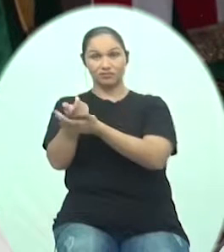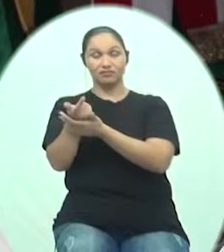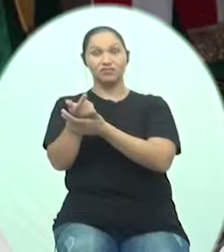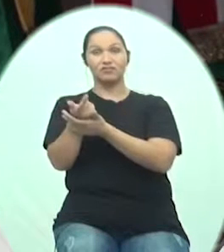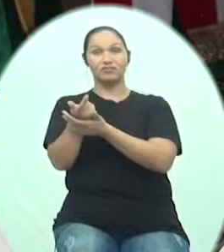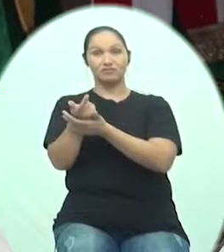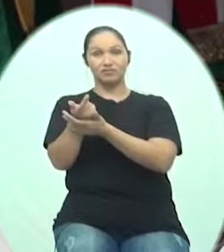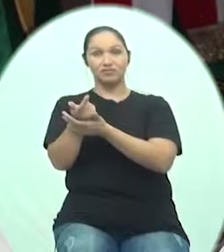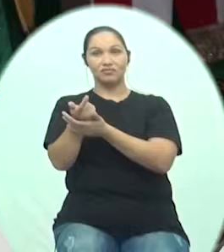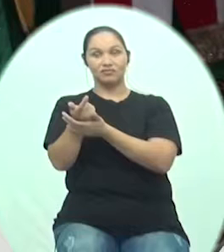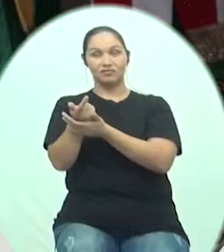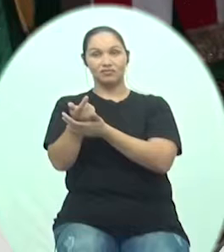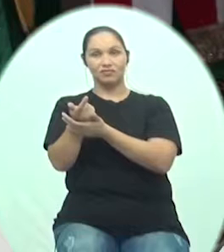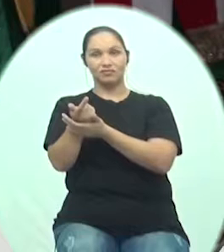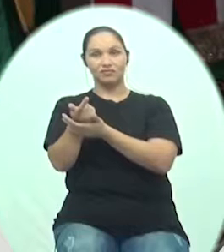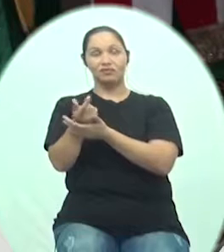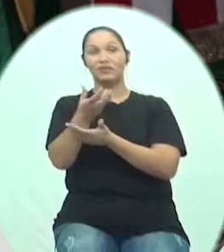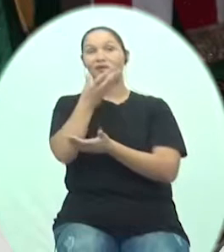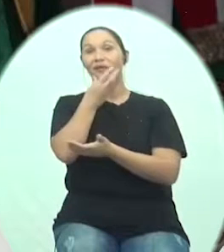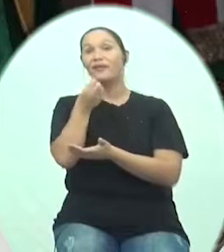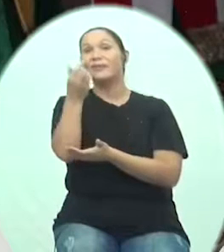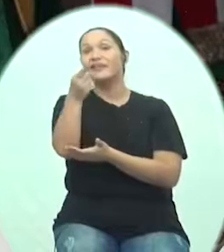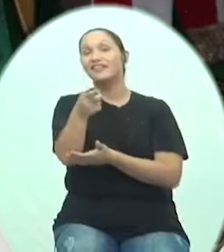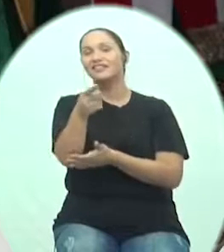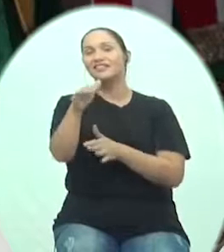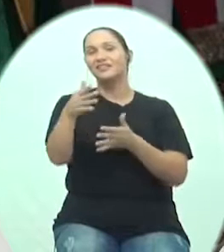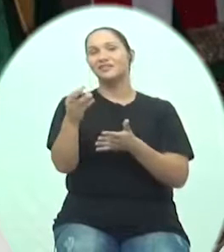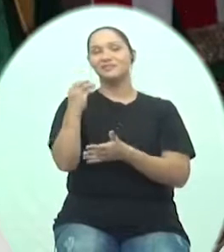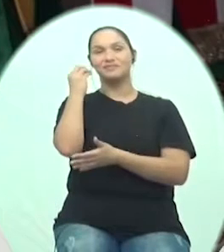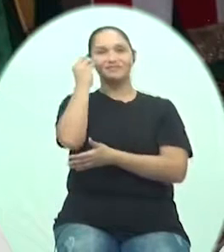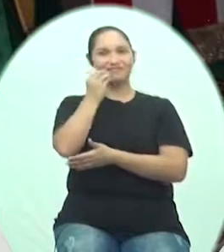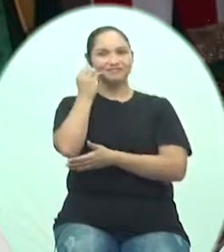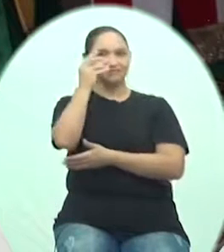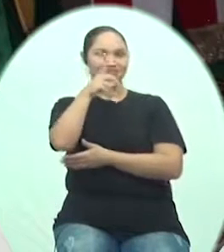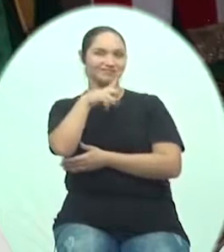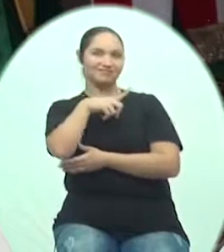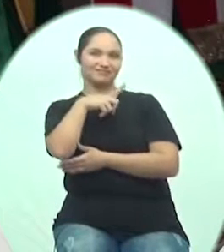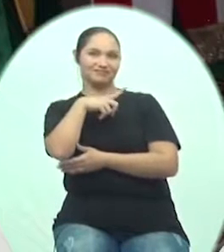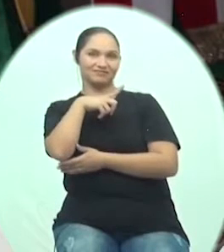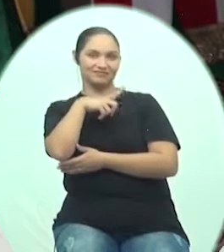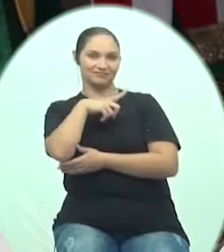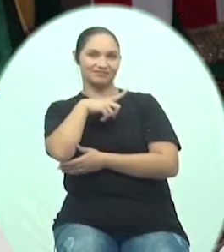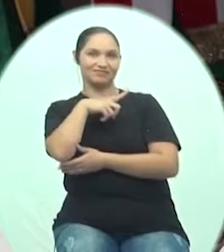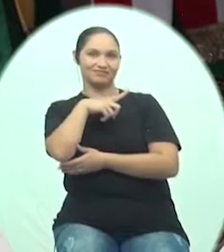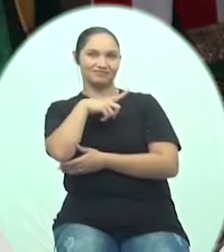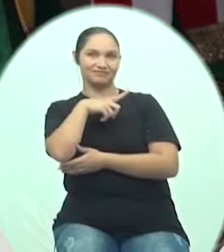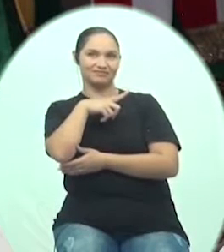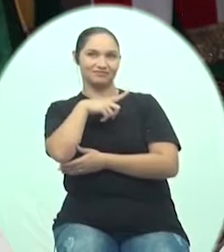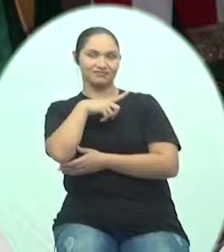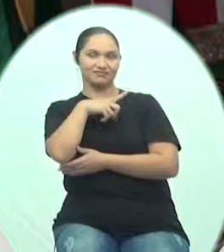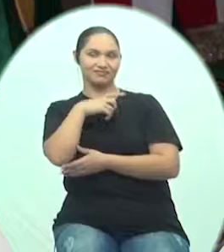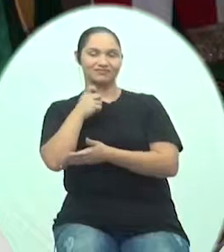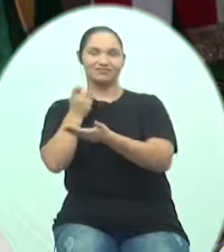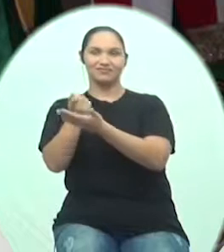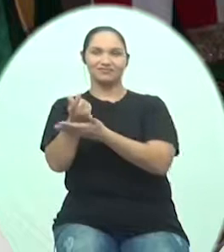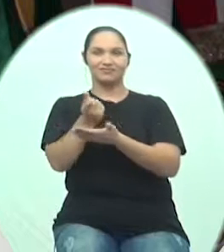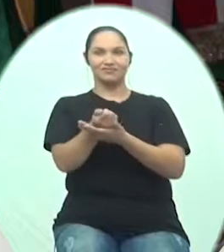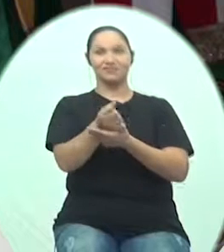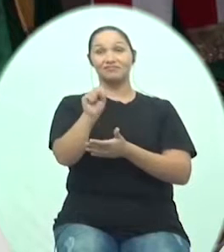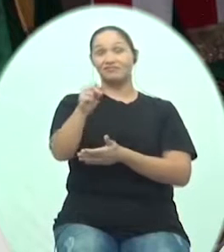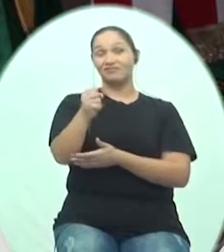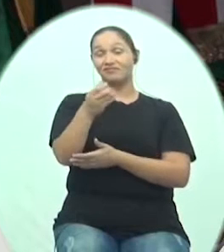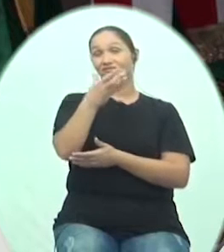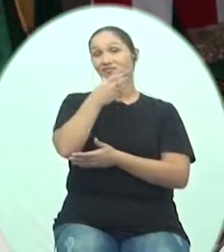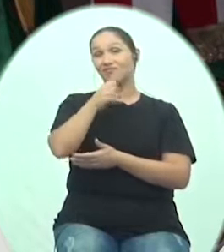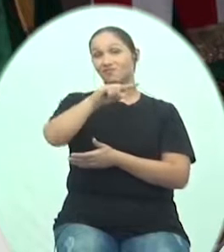então ele tem a experiência que o cliente do mercado tem na sua loja e isso faz tempo que o seu eiro faz